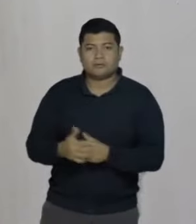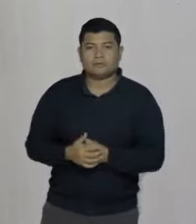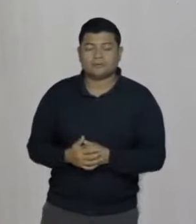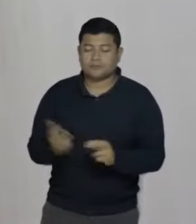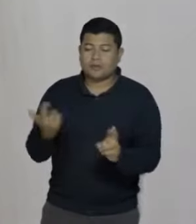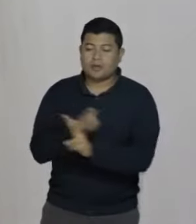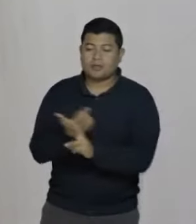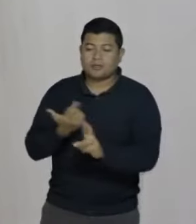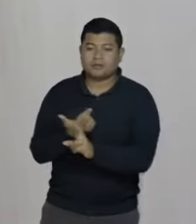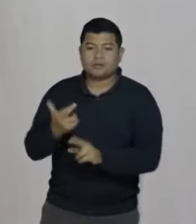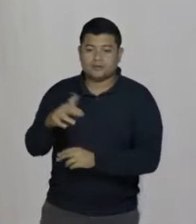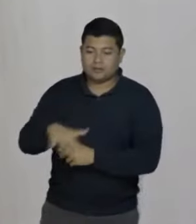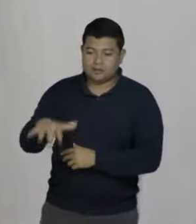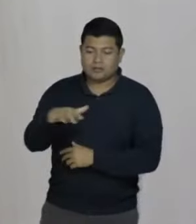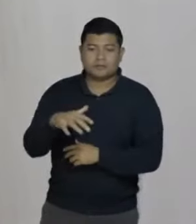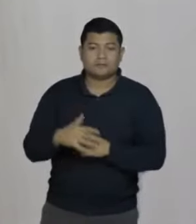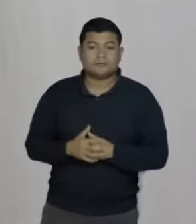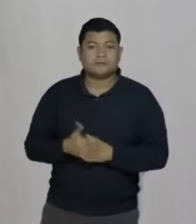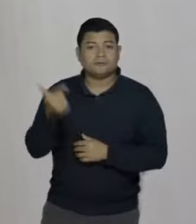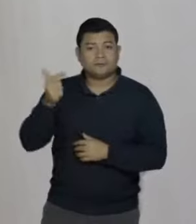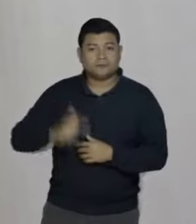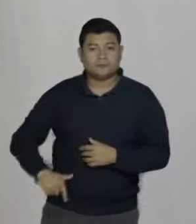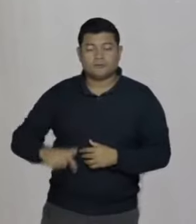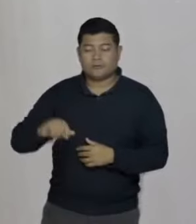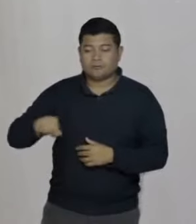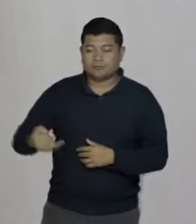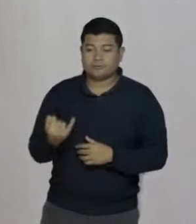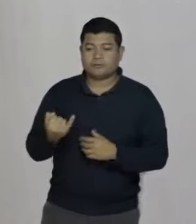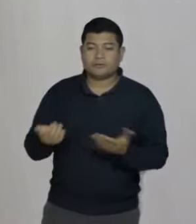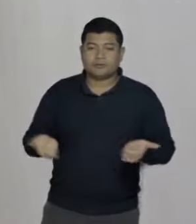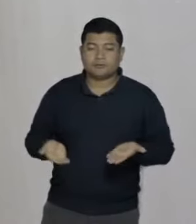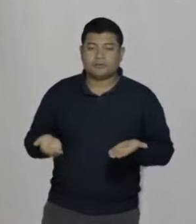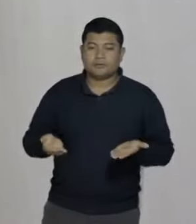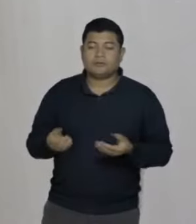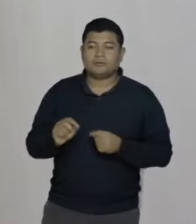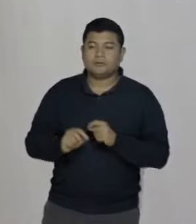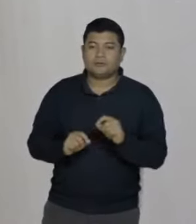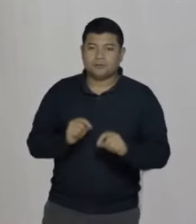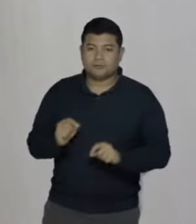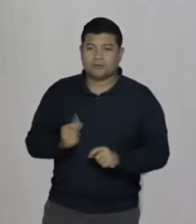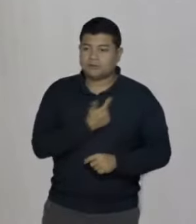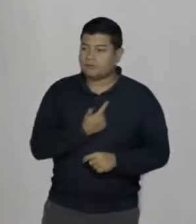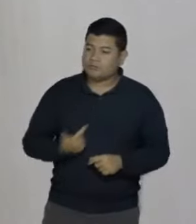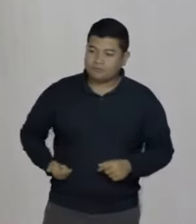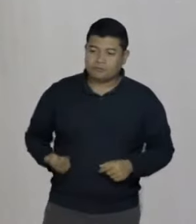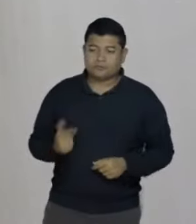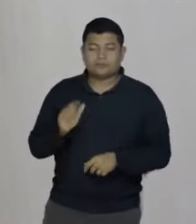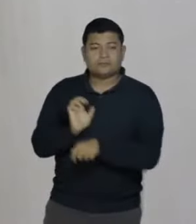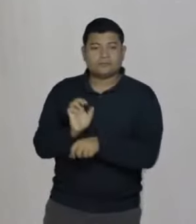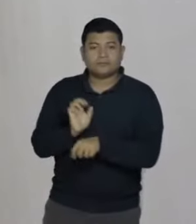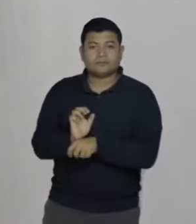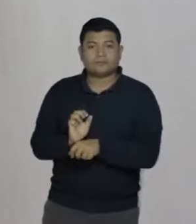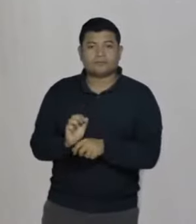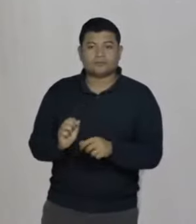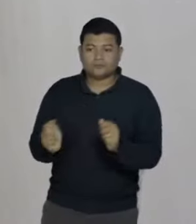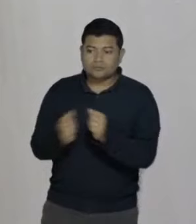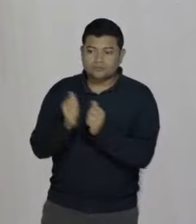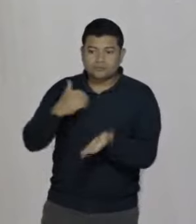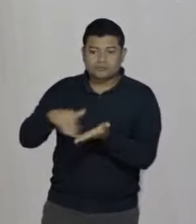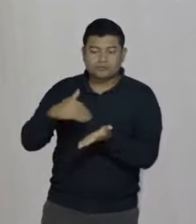aos deputados e mais uma vez aqui aproveitar esta Tribuna para sensibilizar o governo do estado através da Secretaria Estadual de Educação